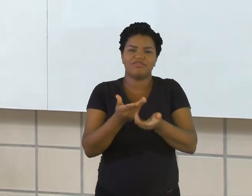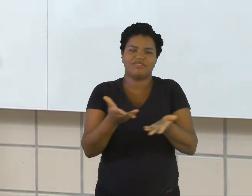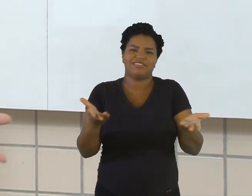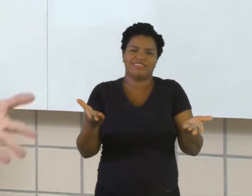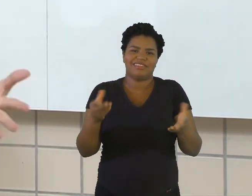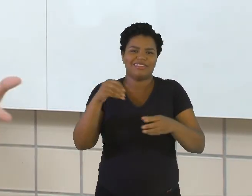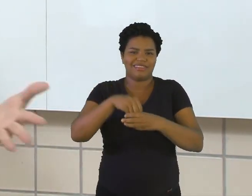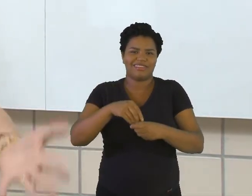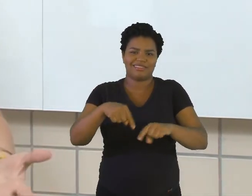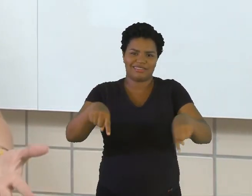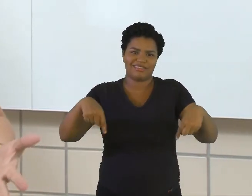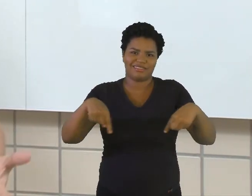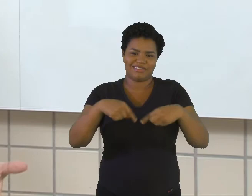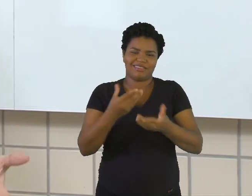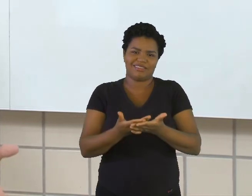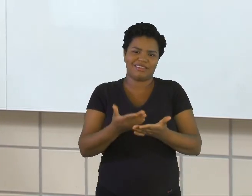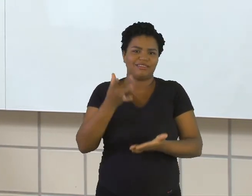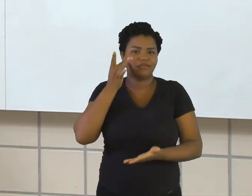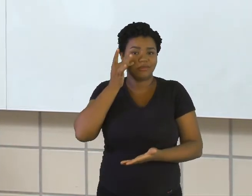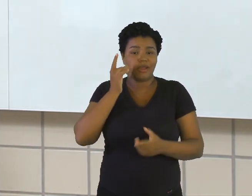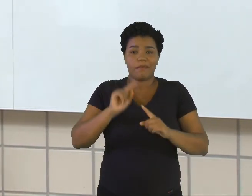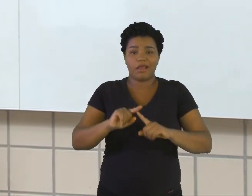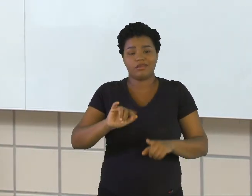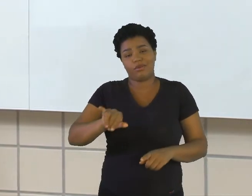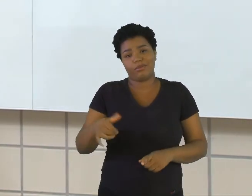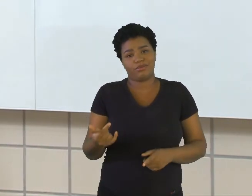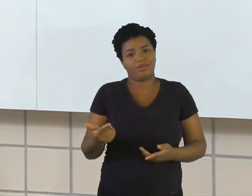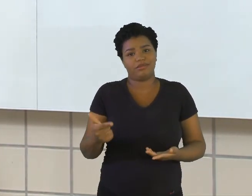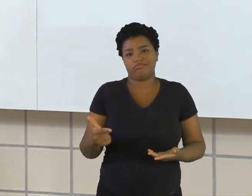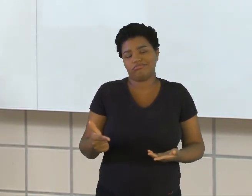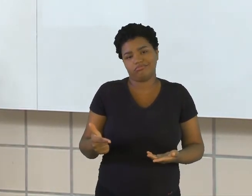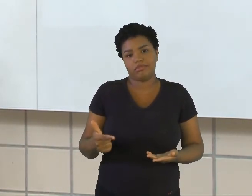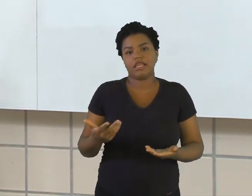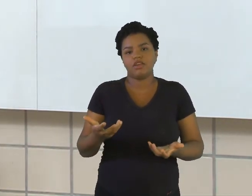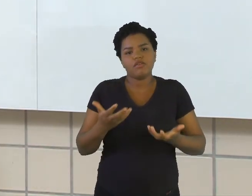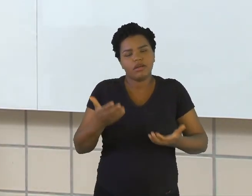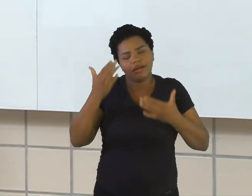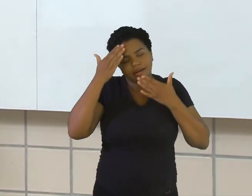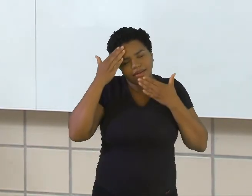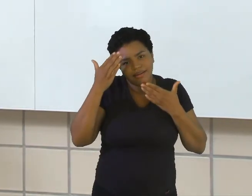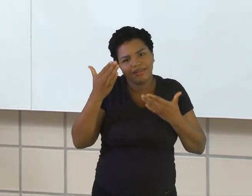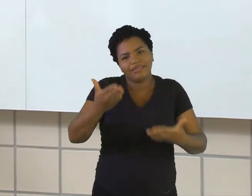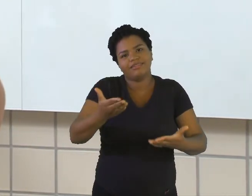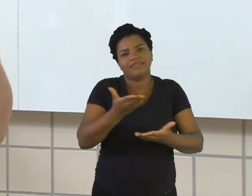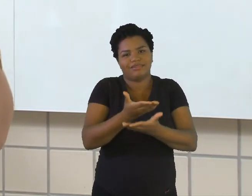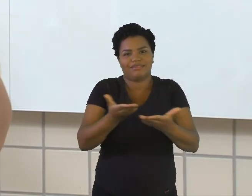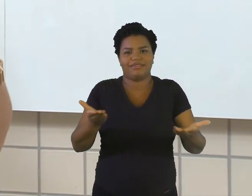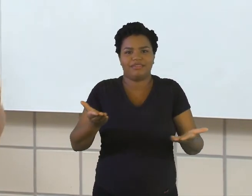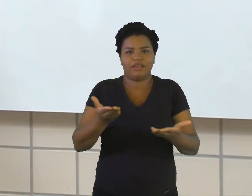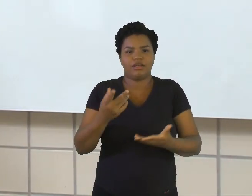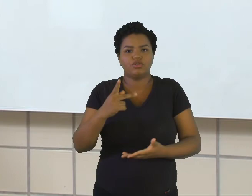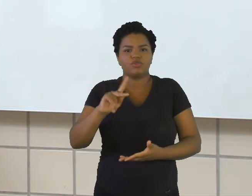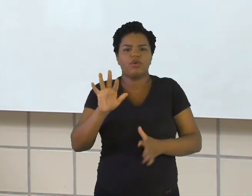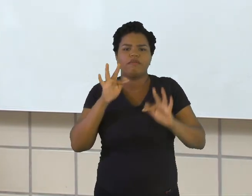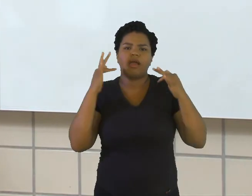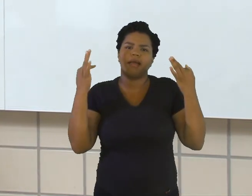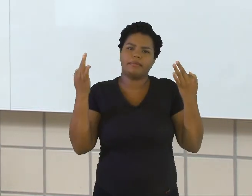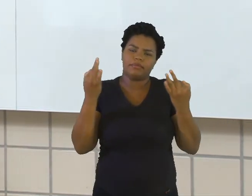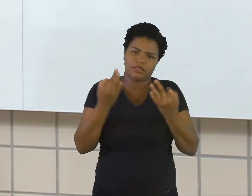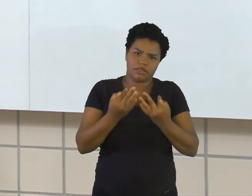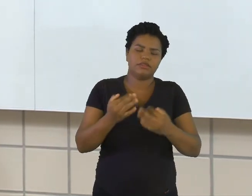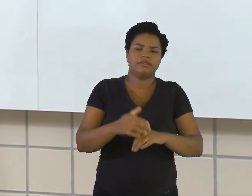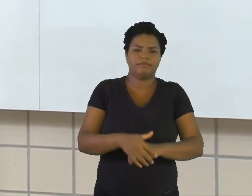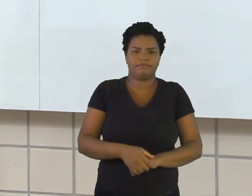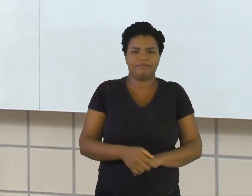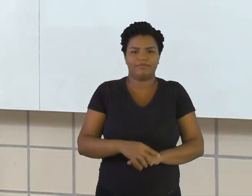mas não tínhamos essa oportunidade. Mas eu quero aqui agradecer você, agradecer a sua família e